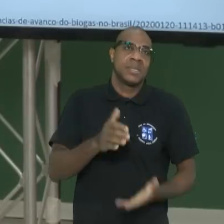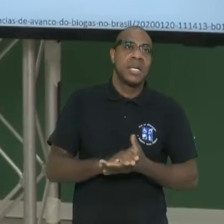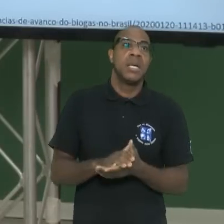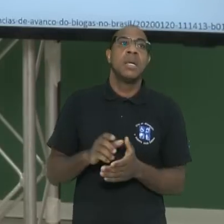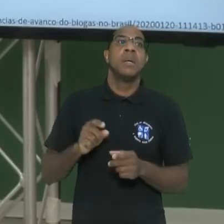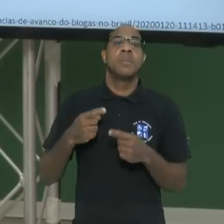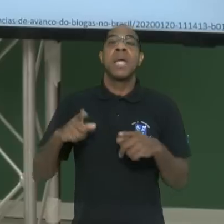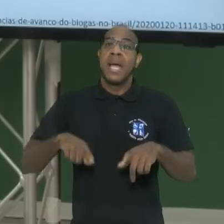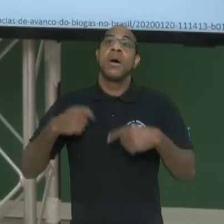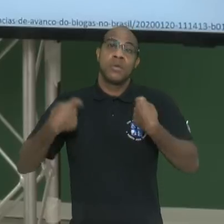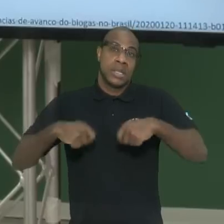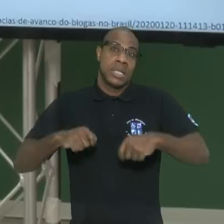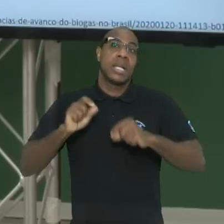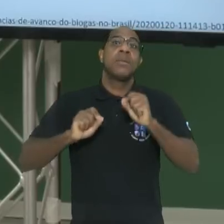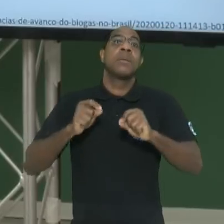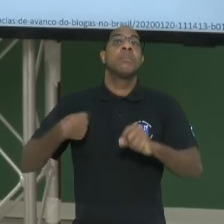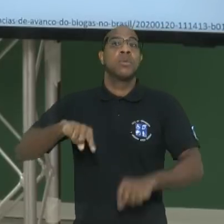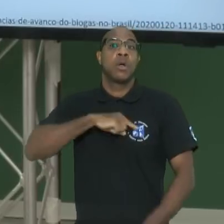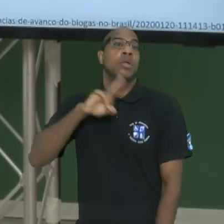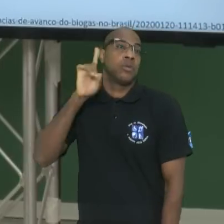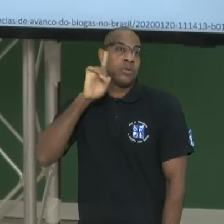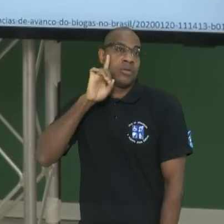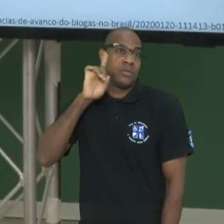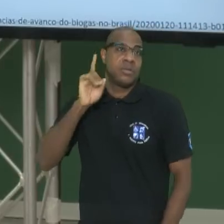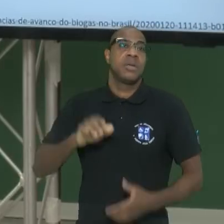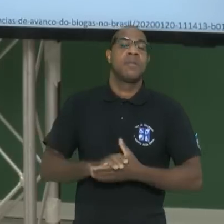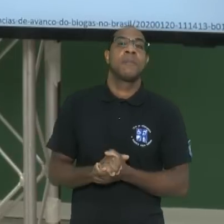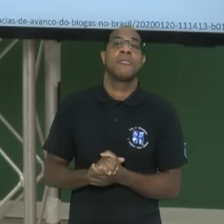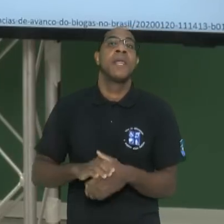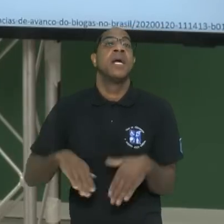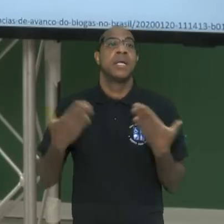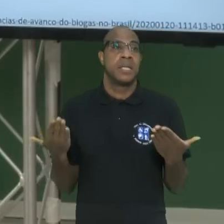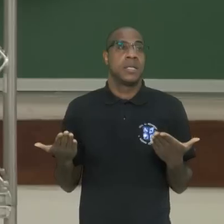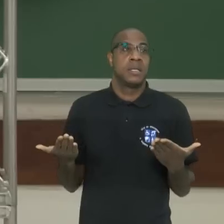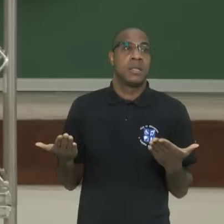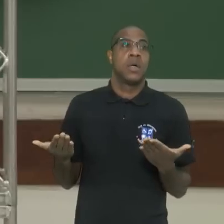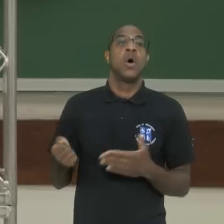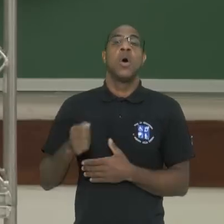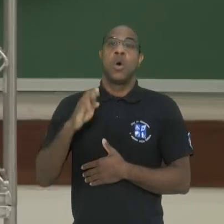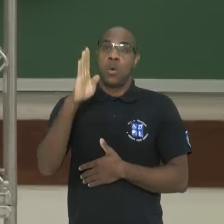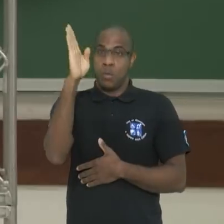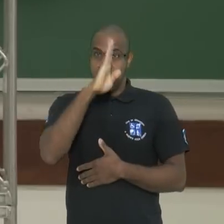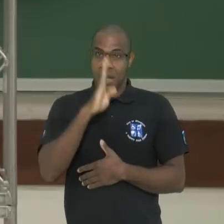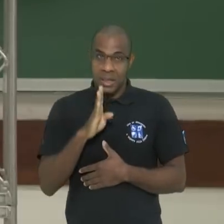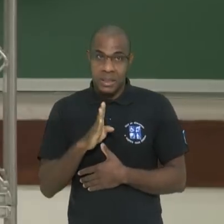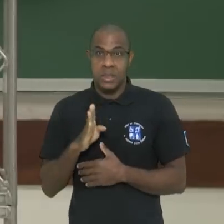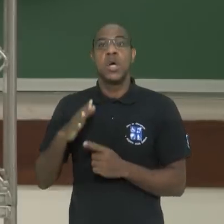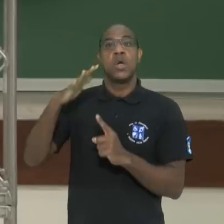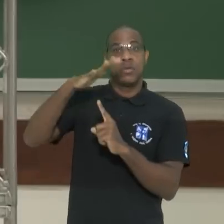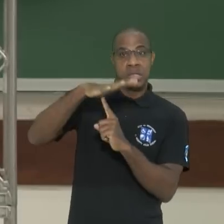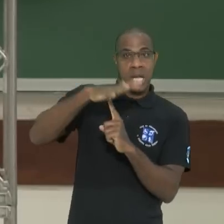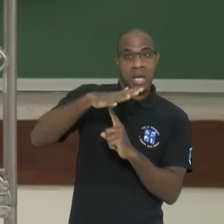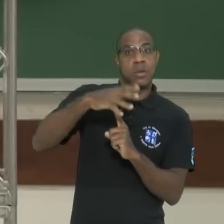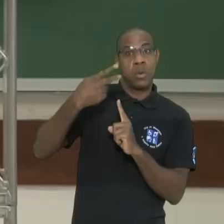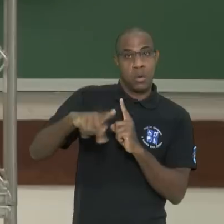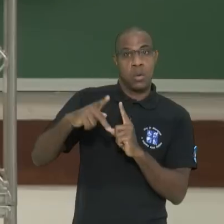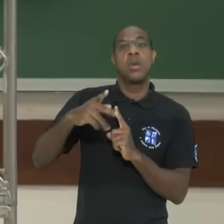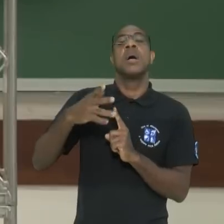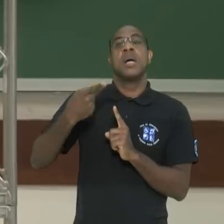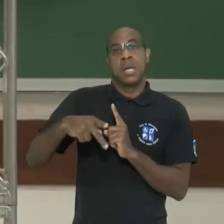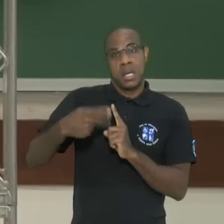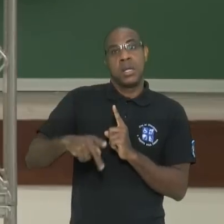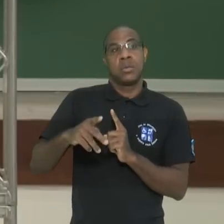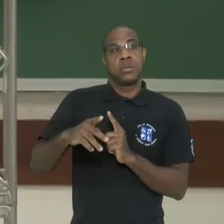necessário para o nosso dia a dia. Então realmente o Brasil e o estado do Paraná estão